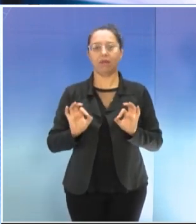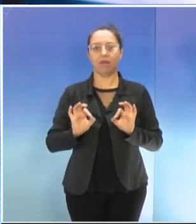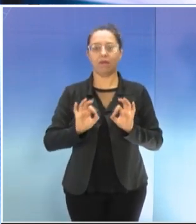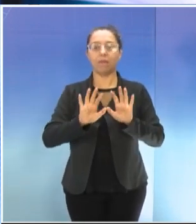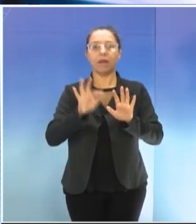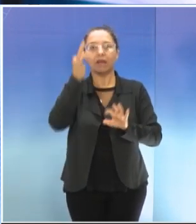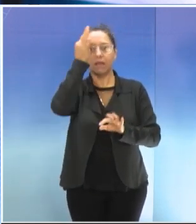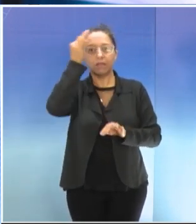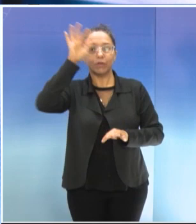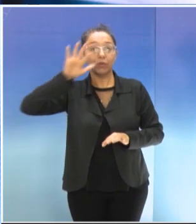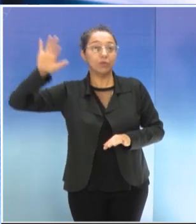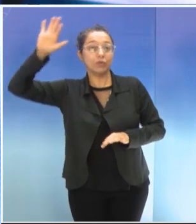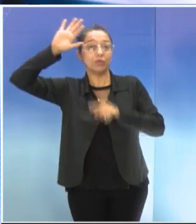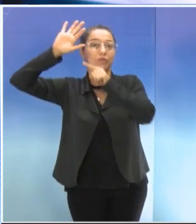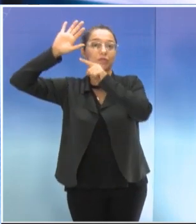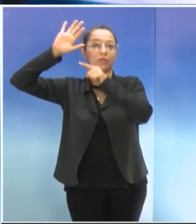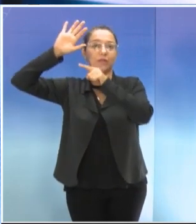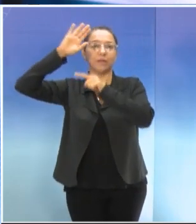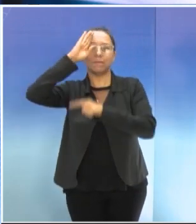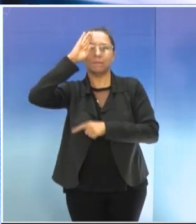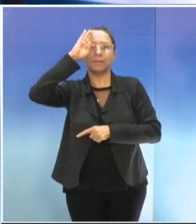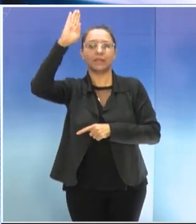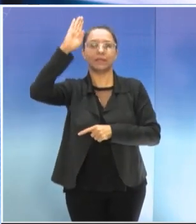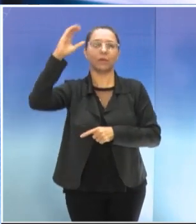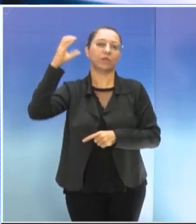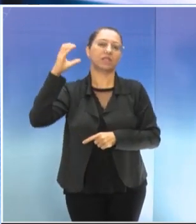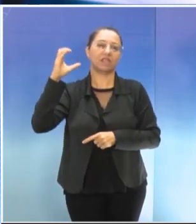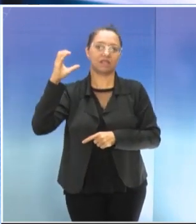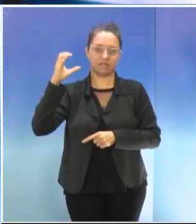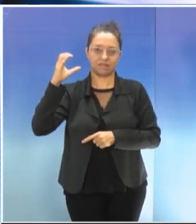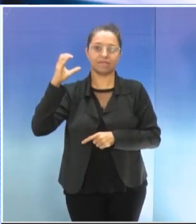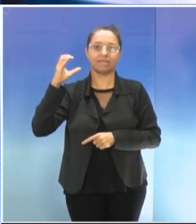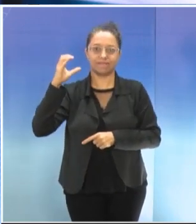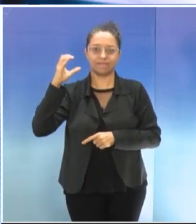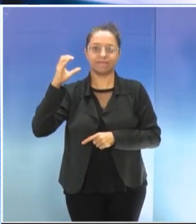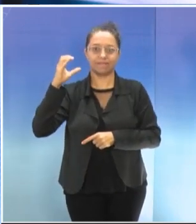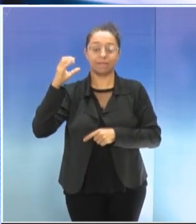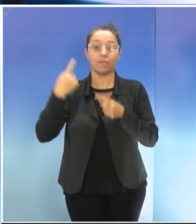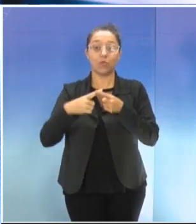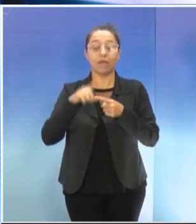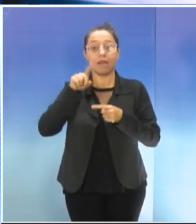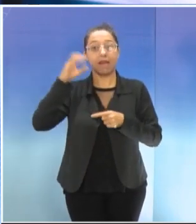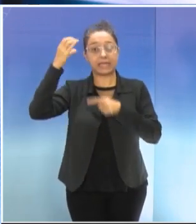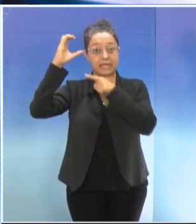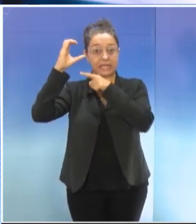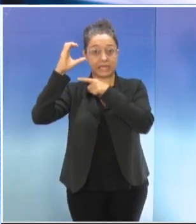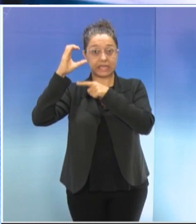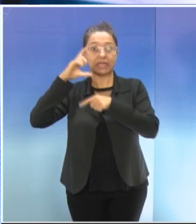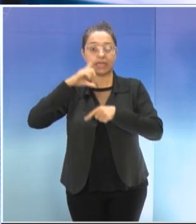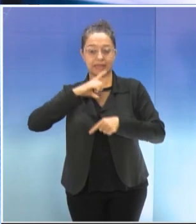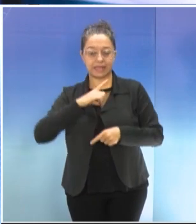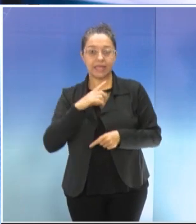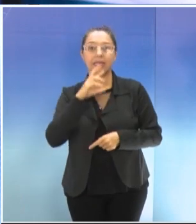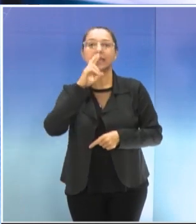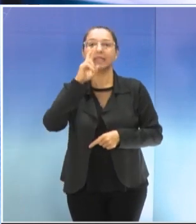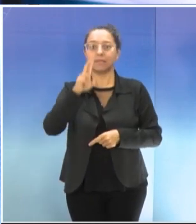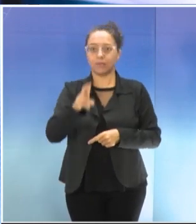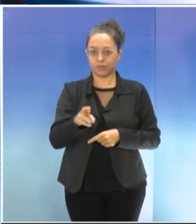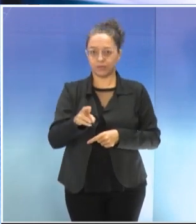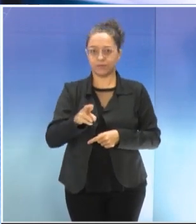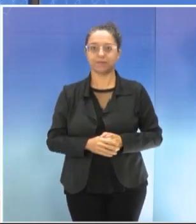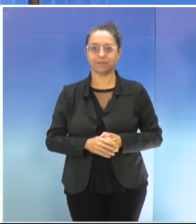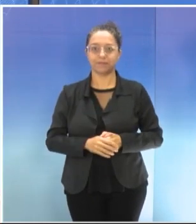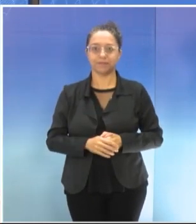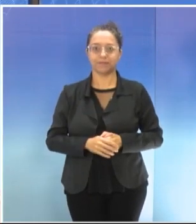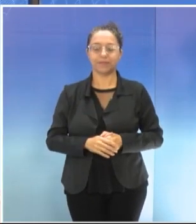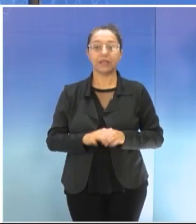próprias respostas. A filosofia é considerada a mãe de todas as ciências, porque a ciência dá